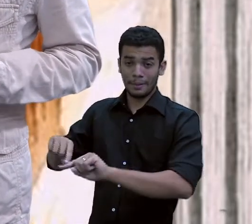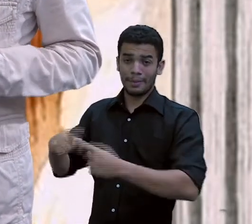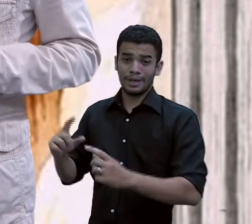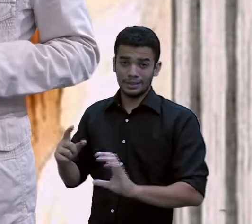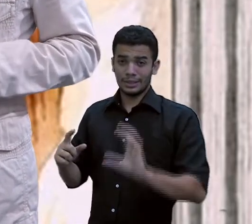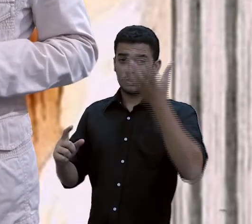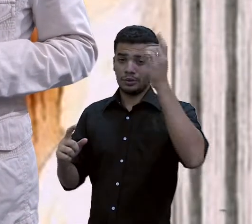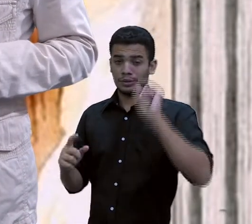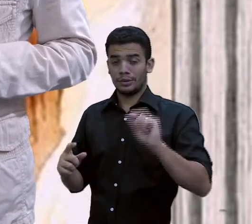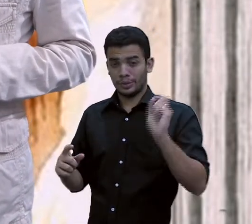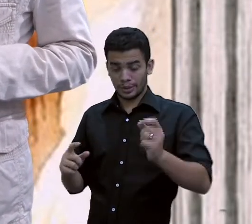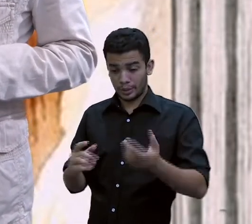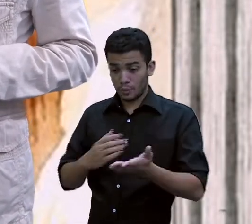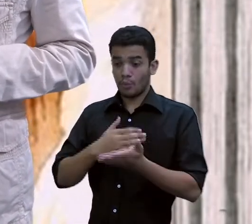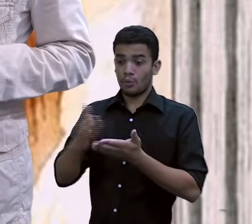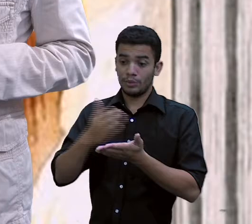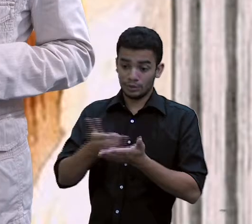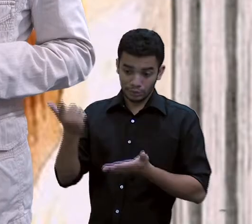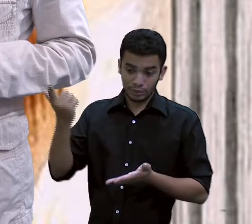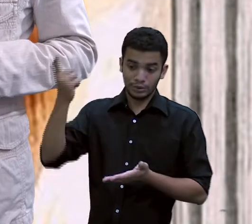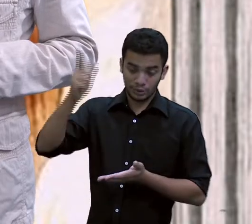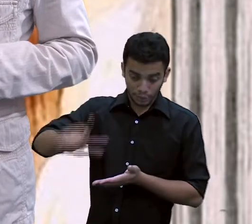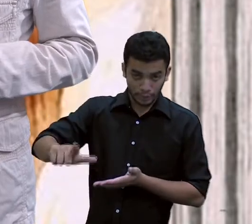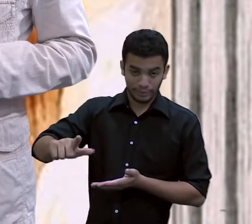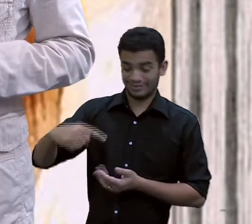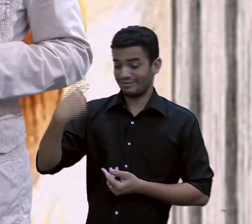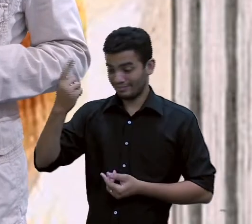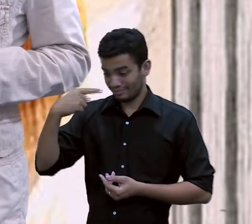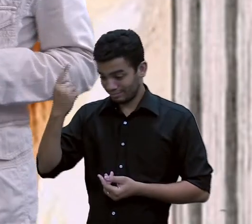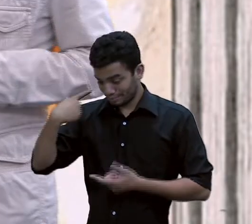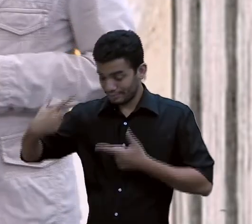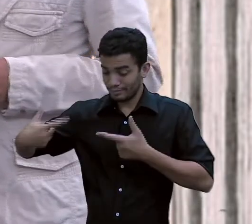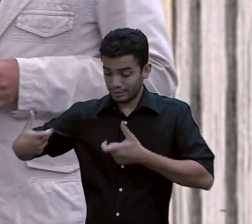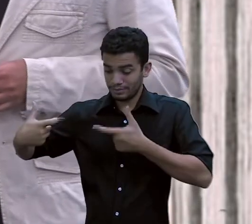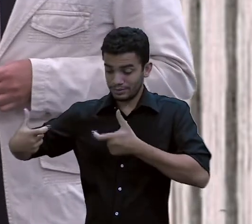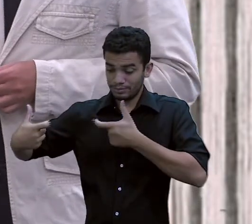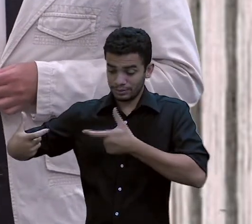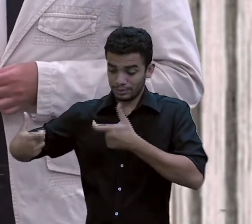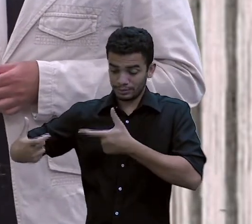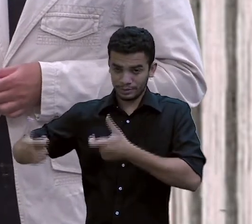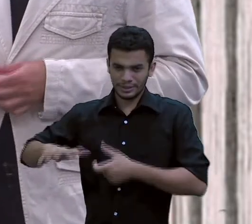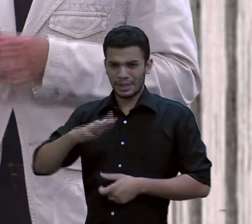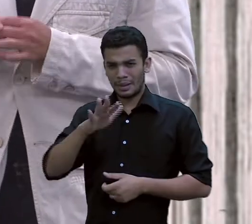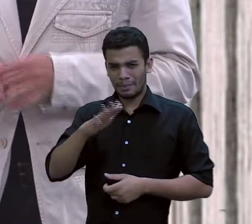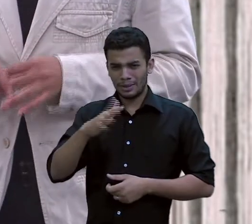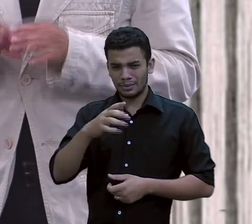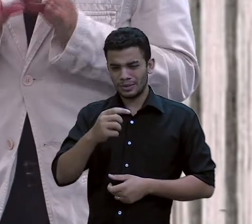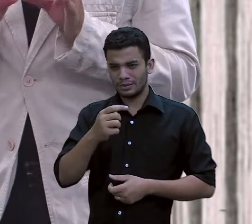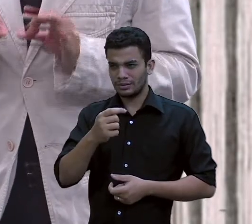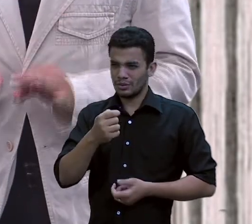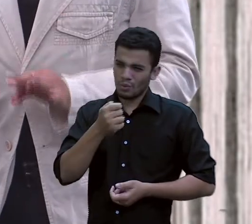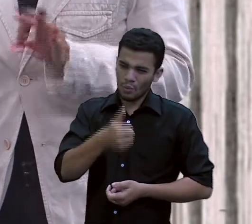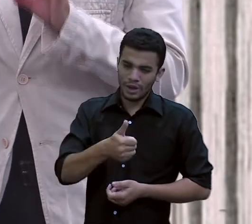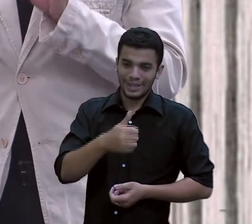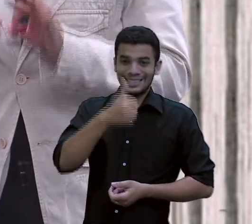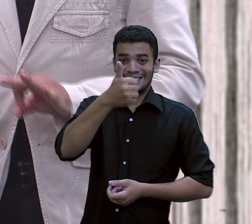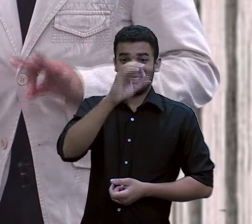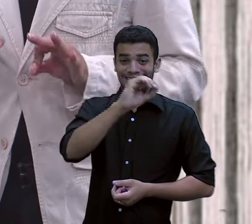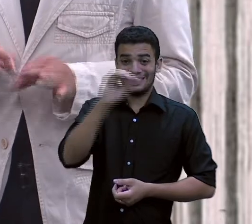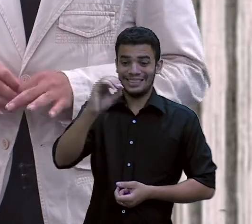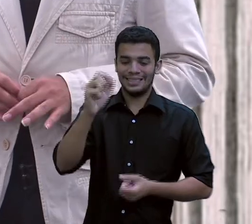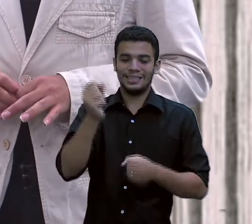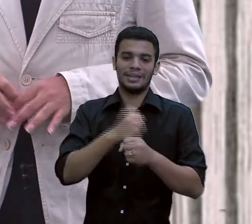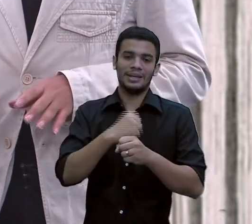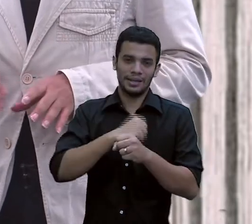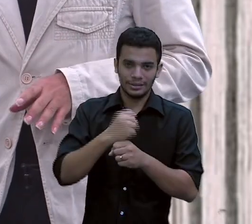e conquistado pelos espanhóis. Por quase um século, os portugueses sempre davam um jeito